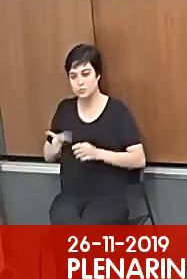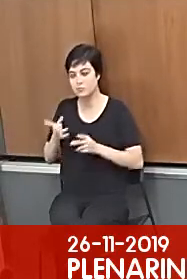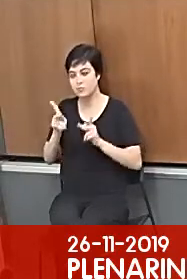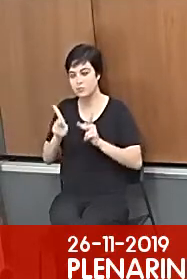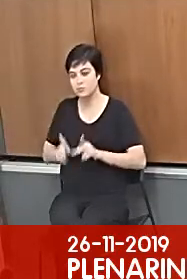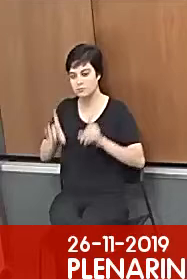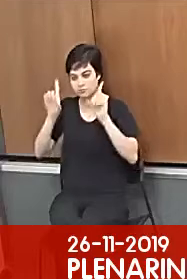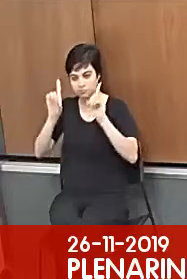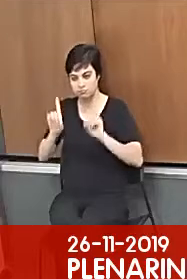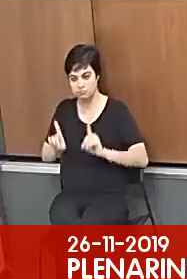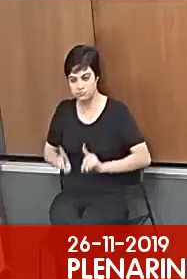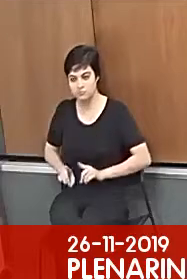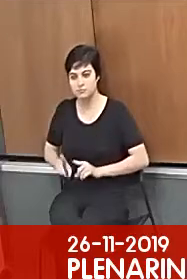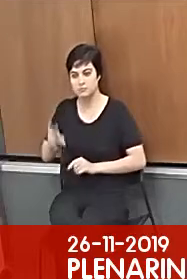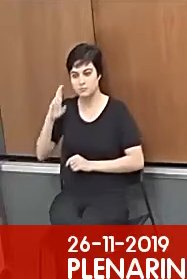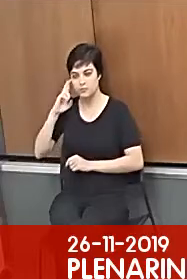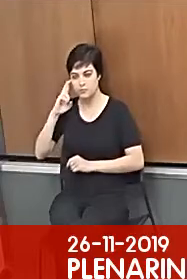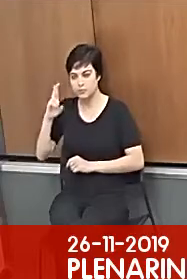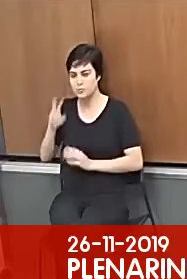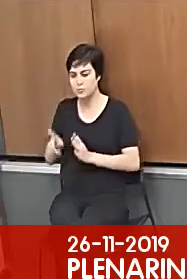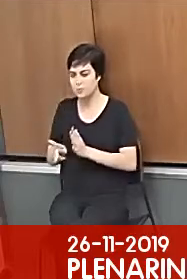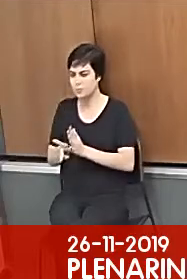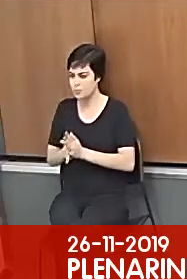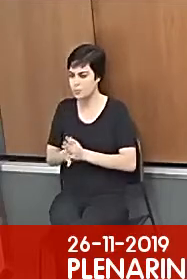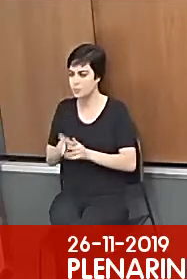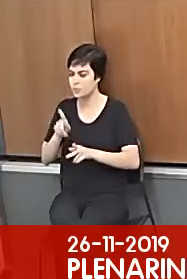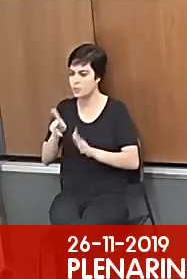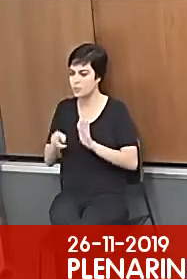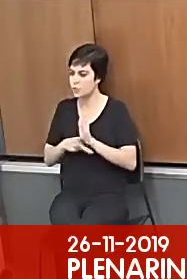Deficiência, o deputado autor do projeto, Zé Guilherme,